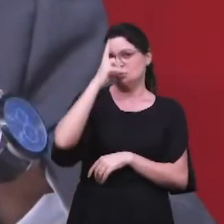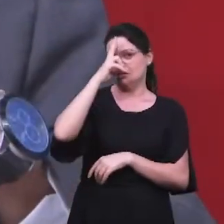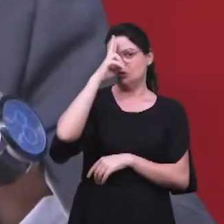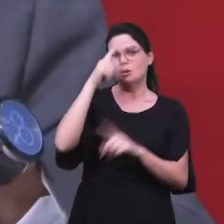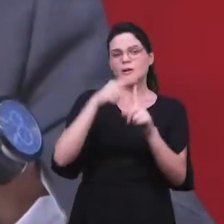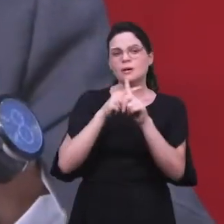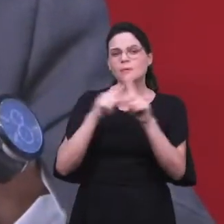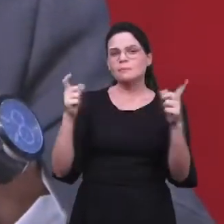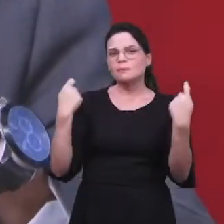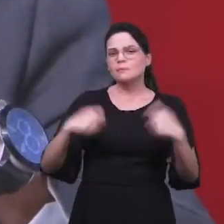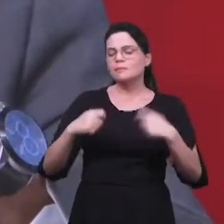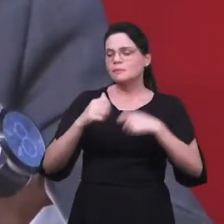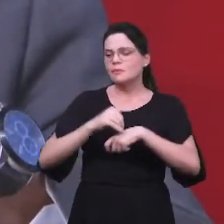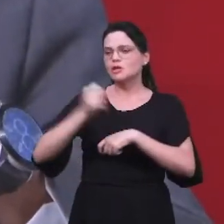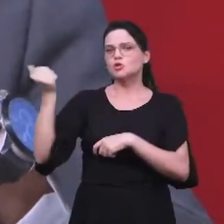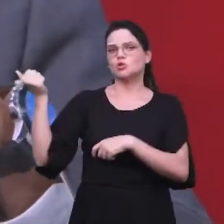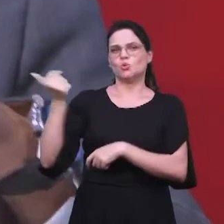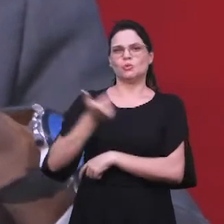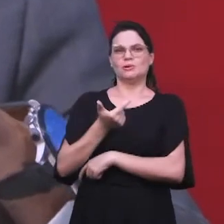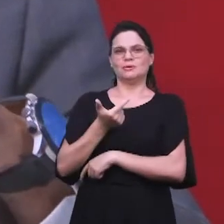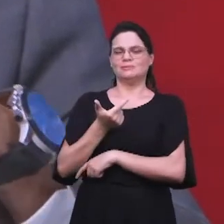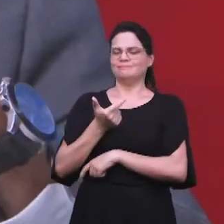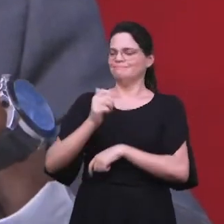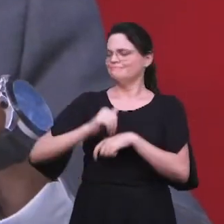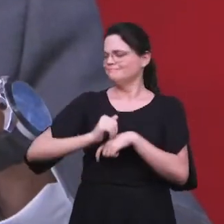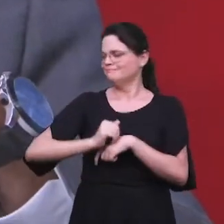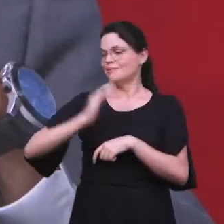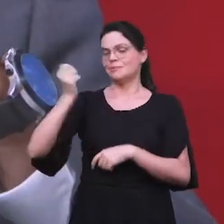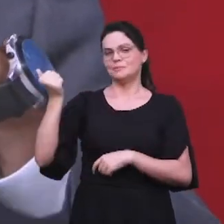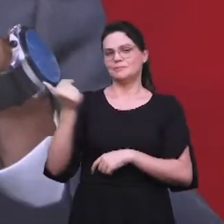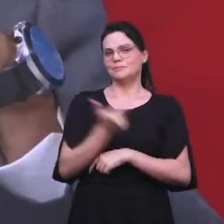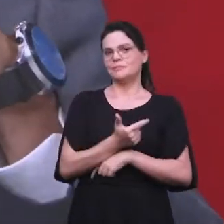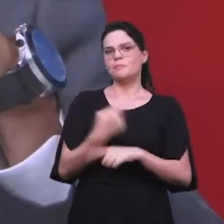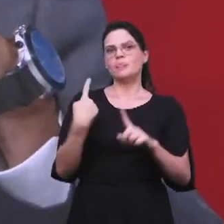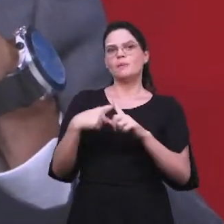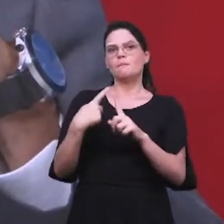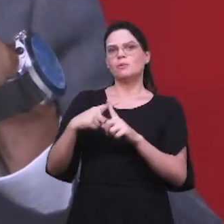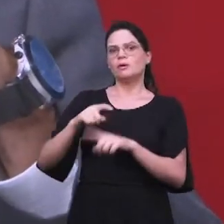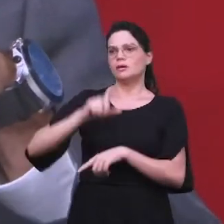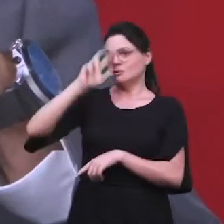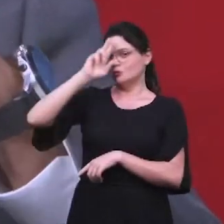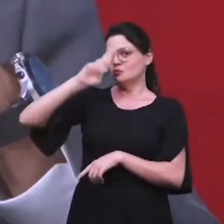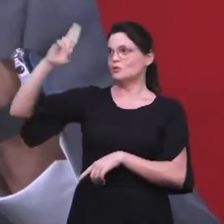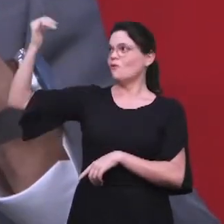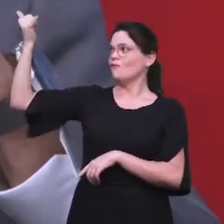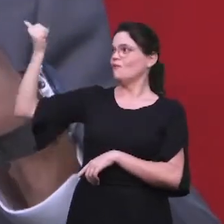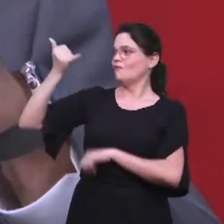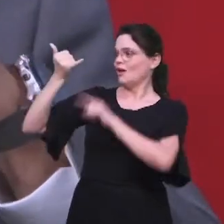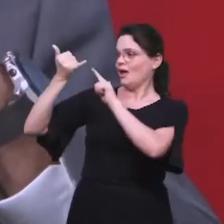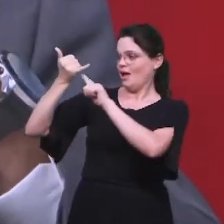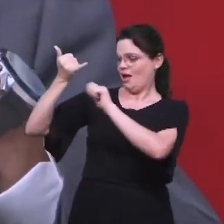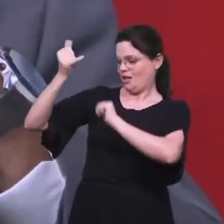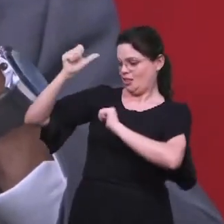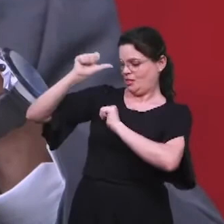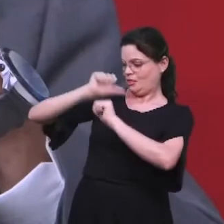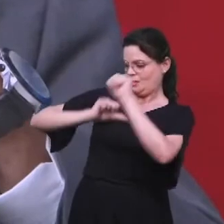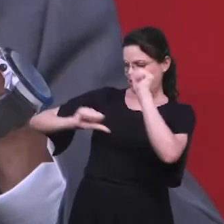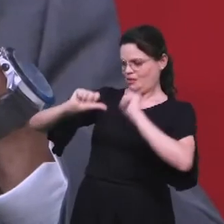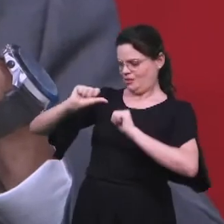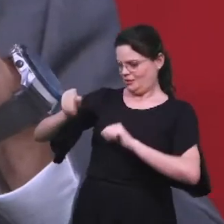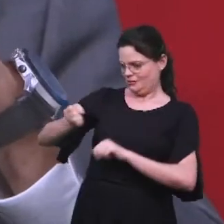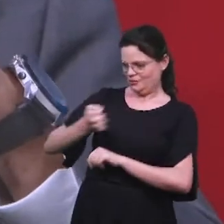conhecer a história. Exatamente. Mas nós precisamos de ir muito além, porque é a voz que mudou a sua